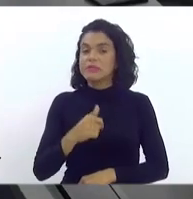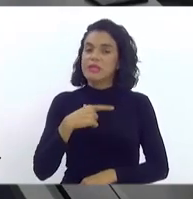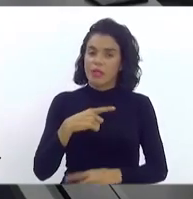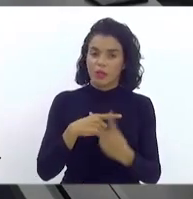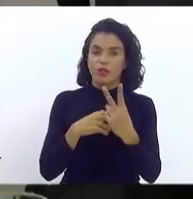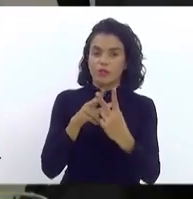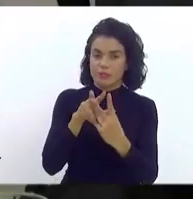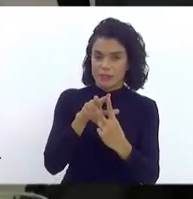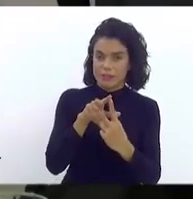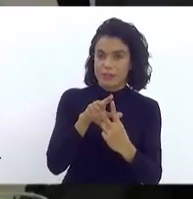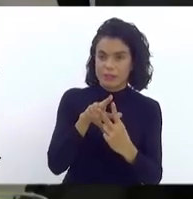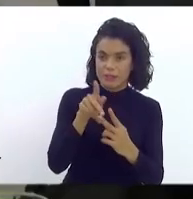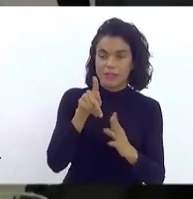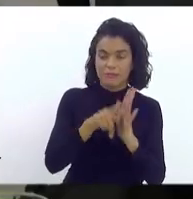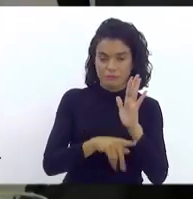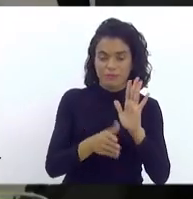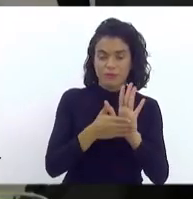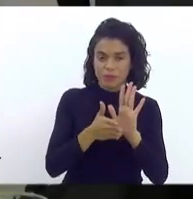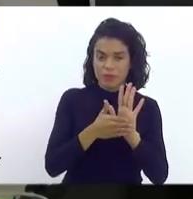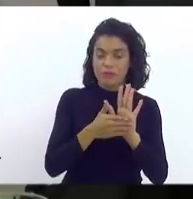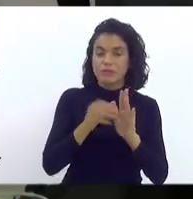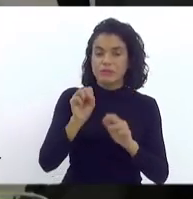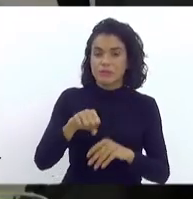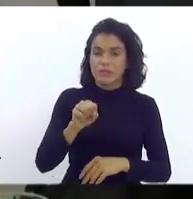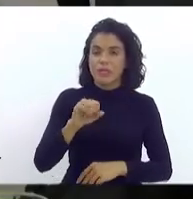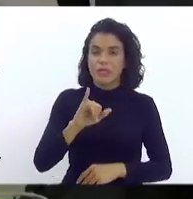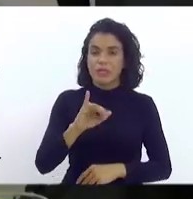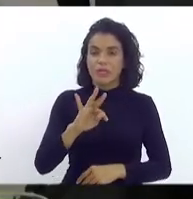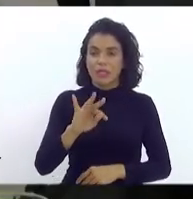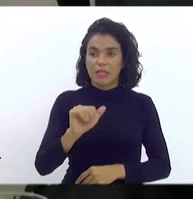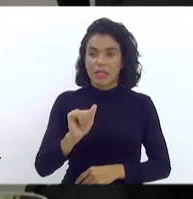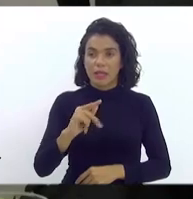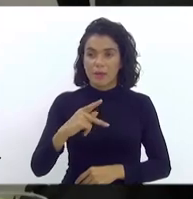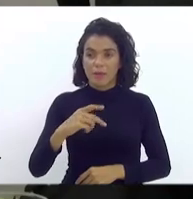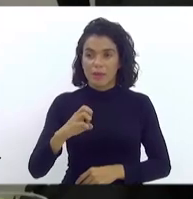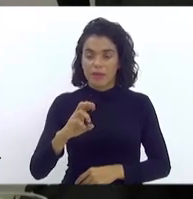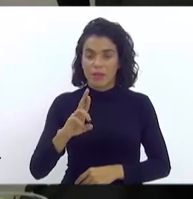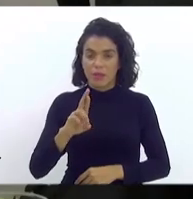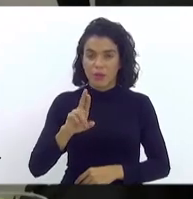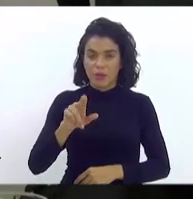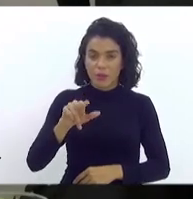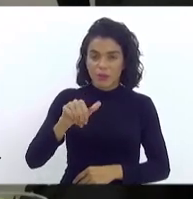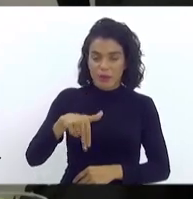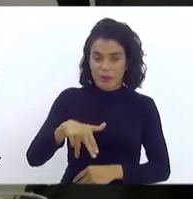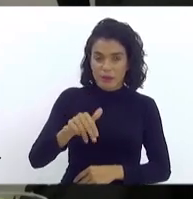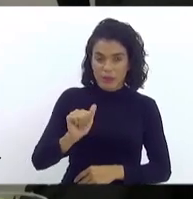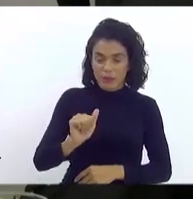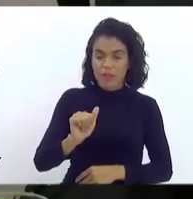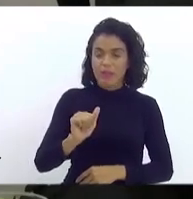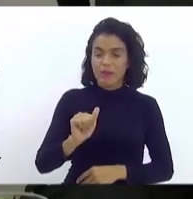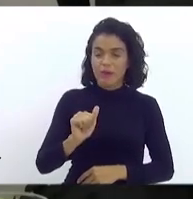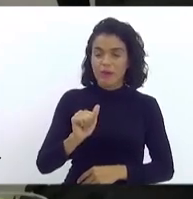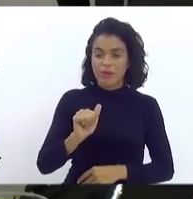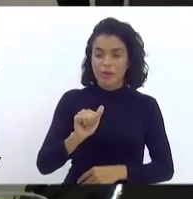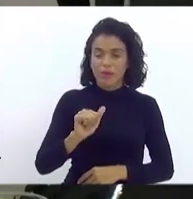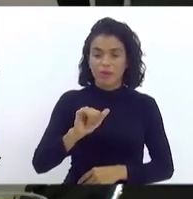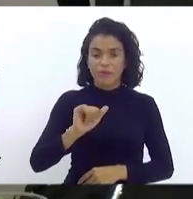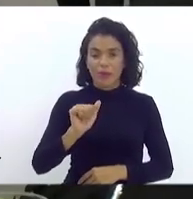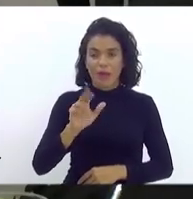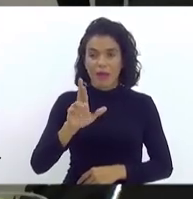que é Itaperuna e Araruama, como eu coloquei aqui na sessão, que eu acho que poderíamos destravar, e